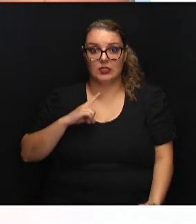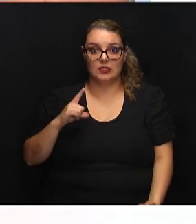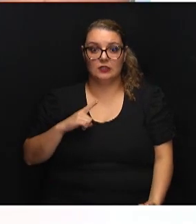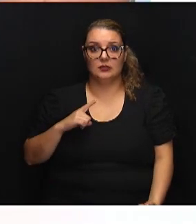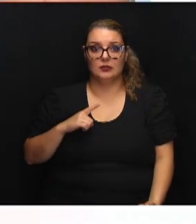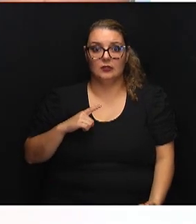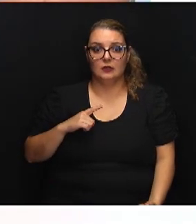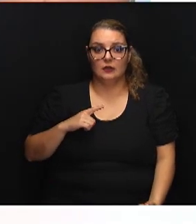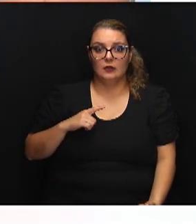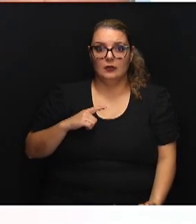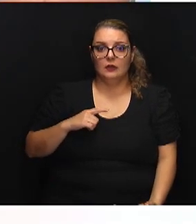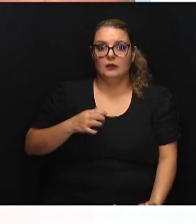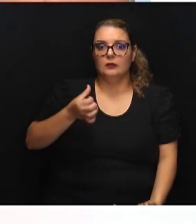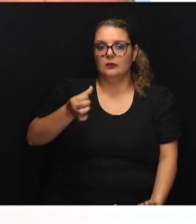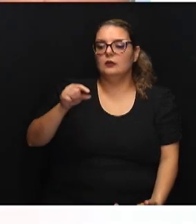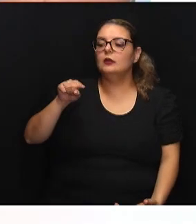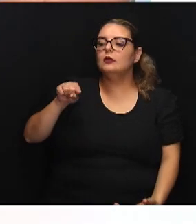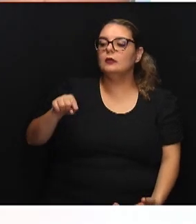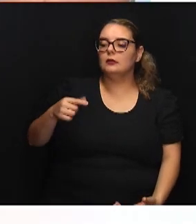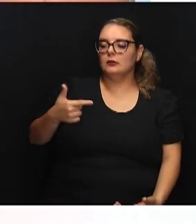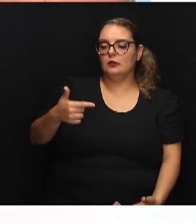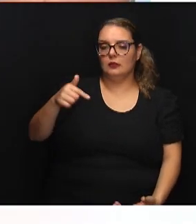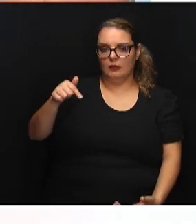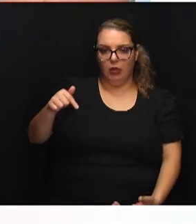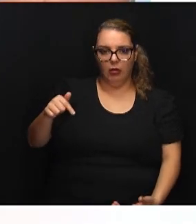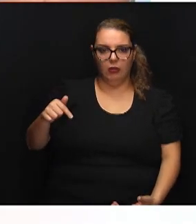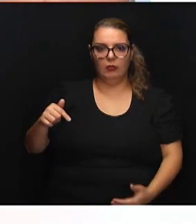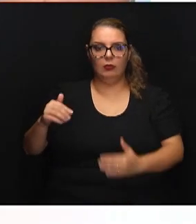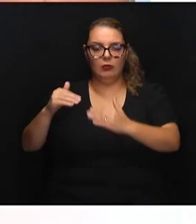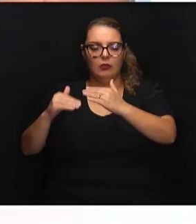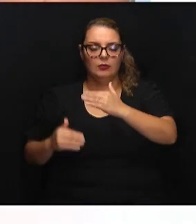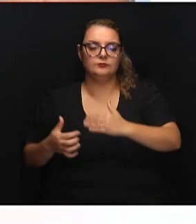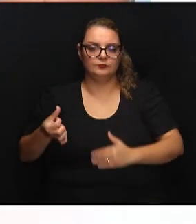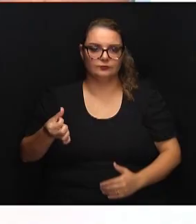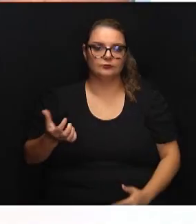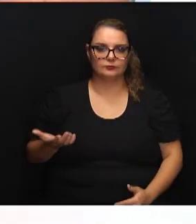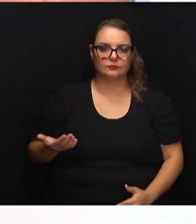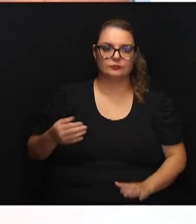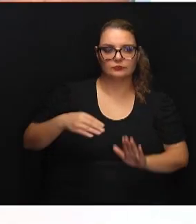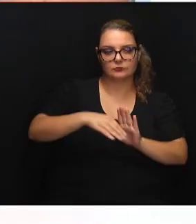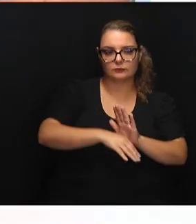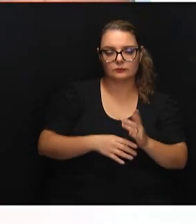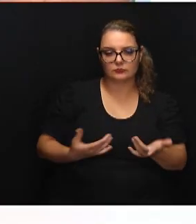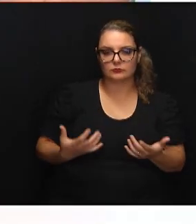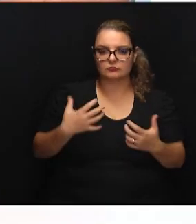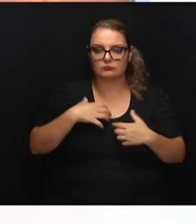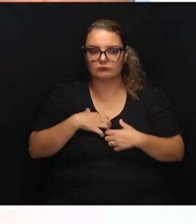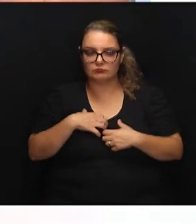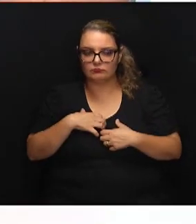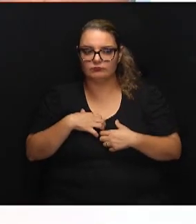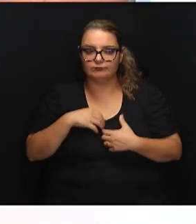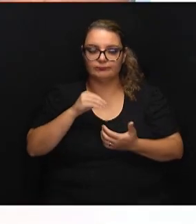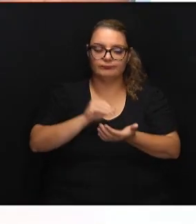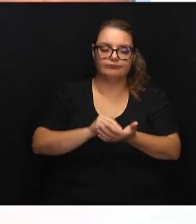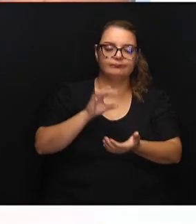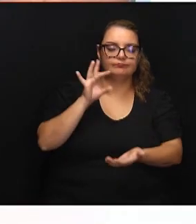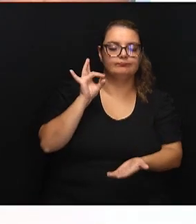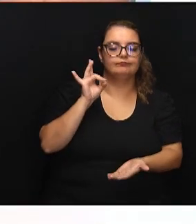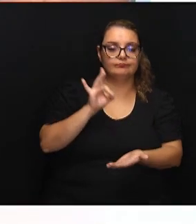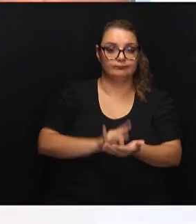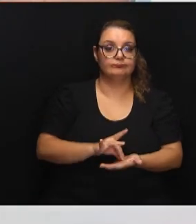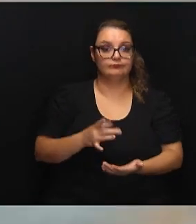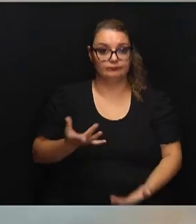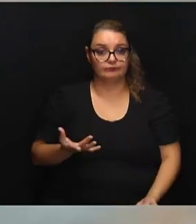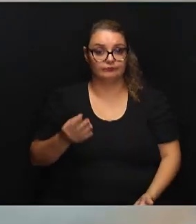a 6,27, hoje está próximo de 6, apesar dessa queda, mas o clima ainda é de muita incerteza. Essas